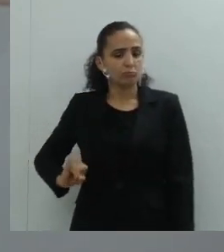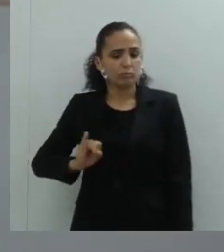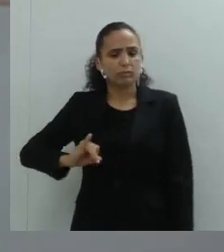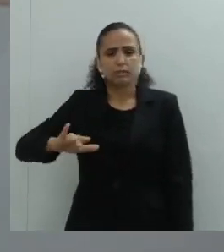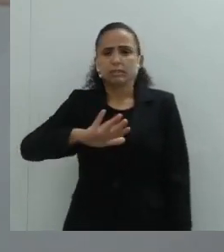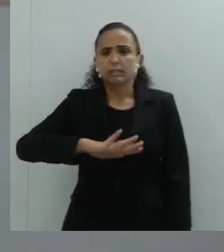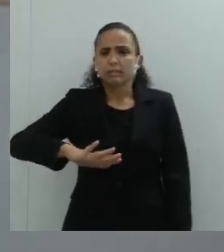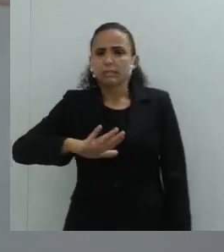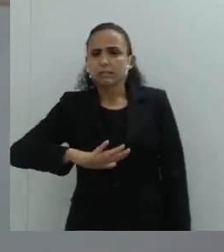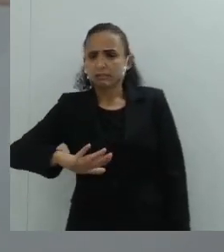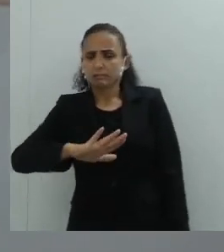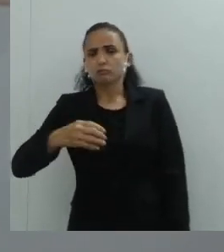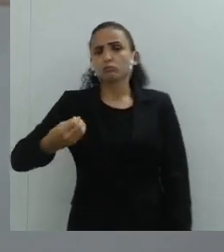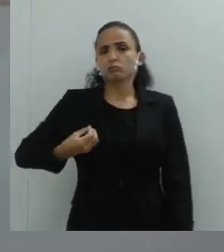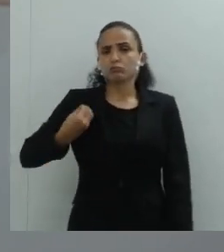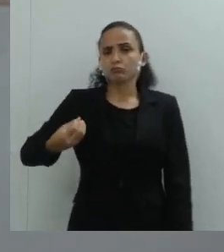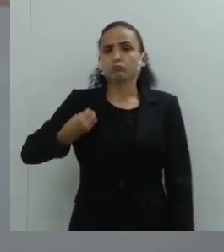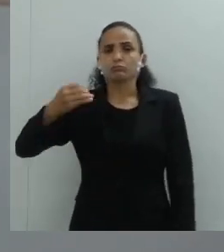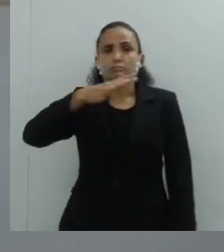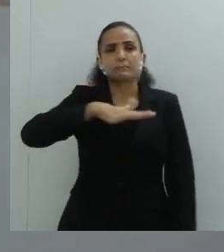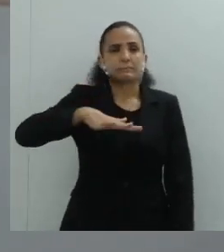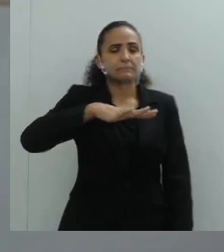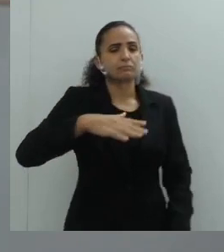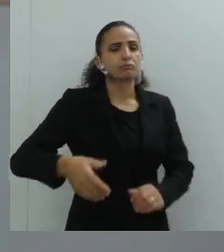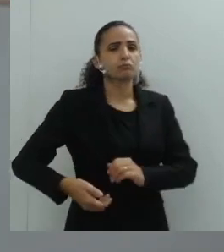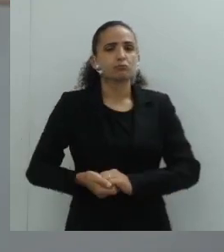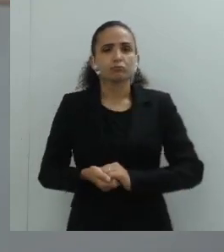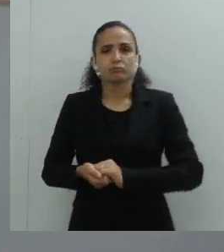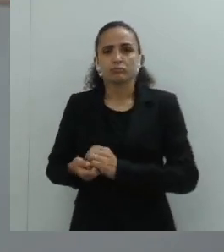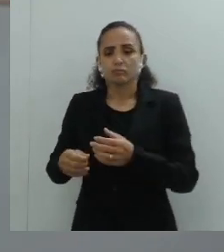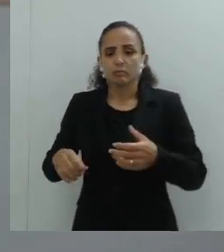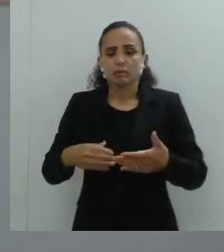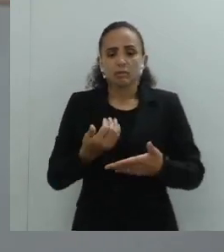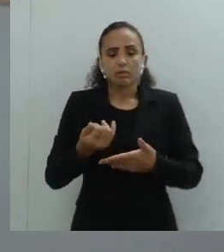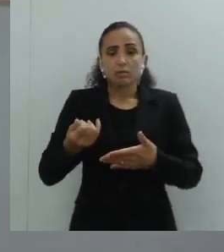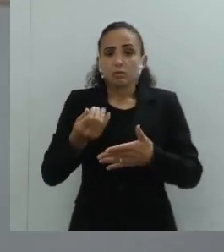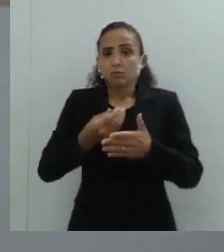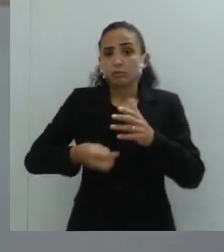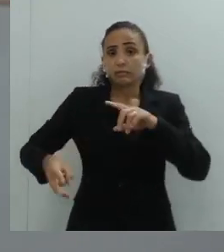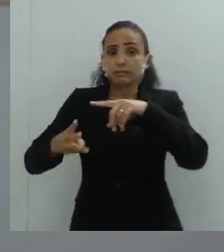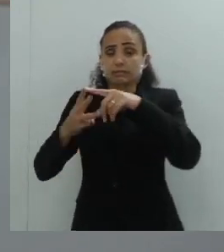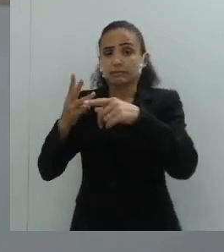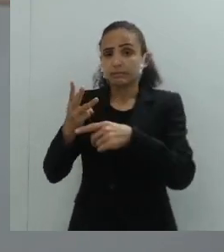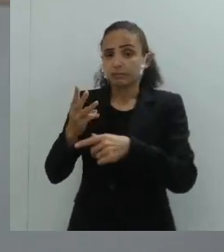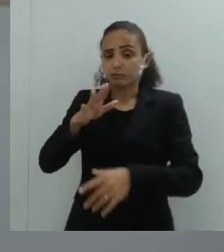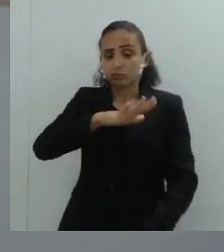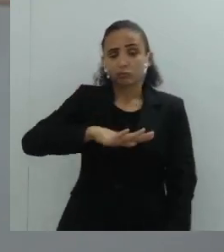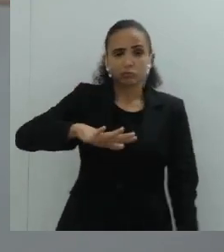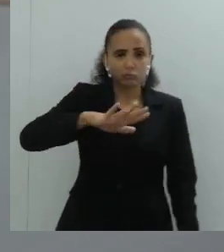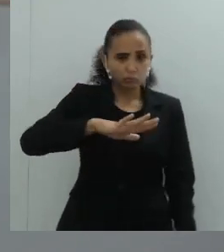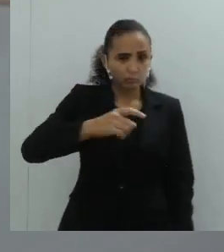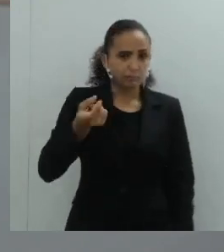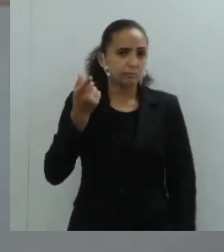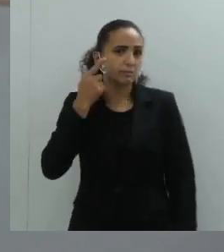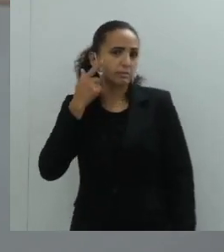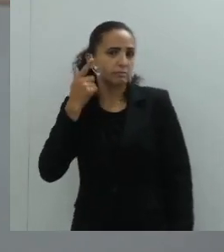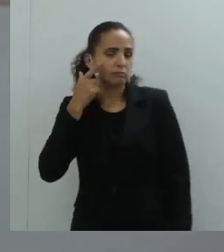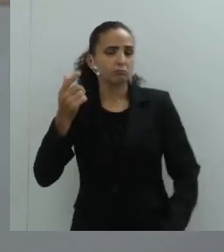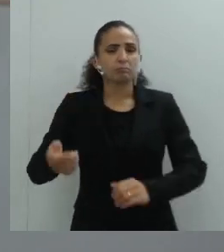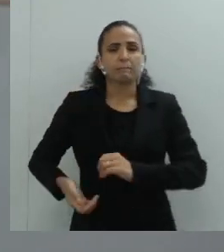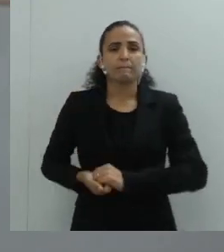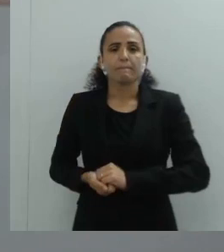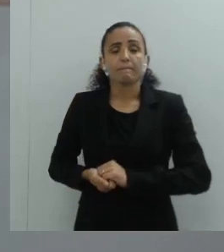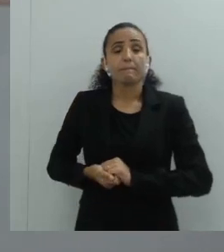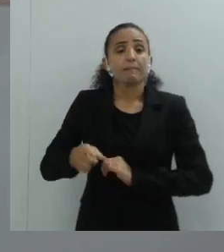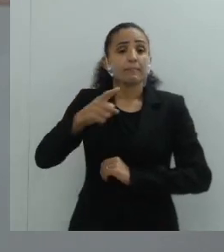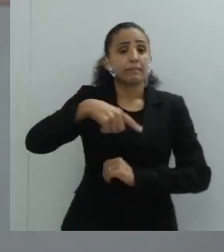habitavam nessas três regiões, né? América do Norte, Central e do Sul, tá certo? Já a